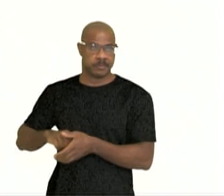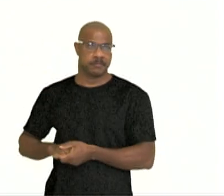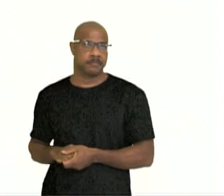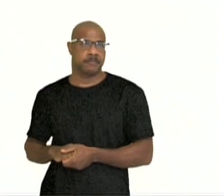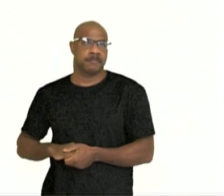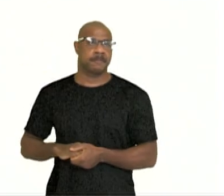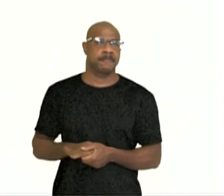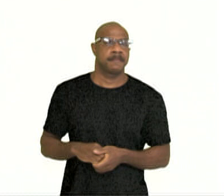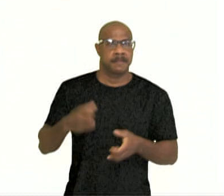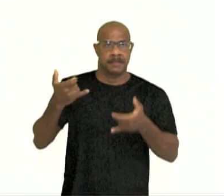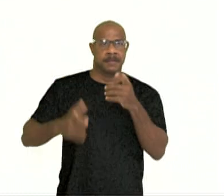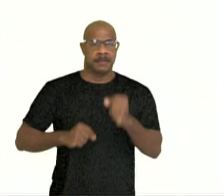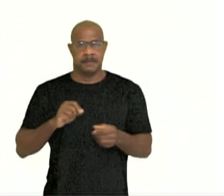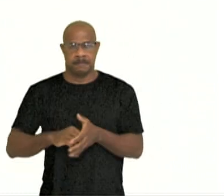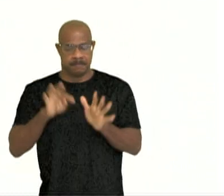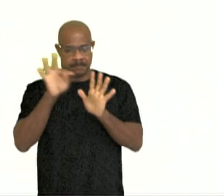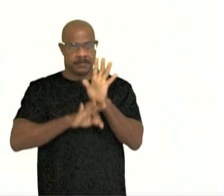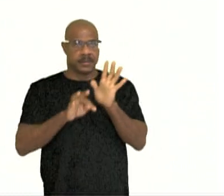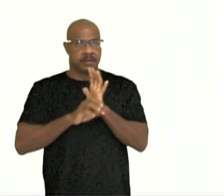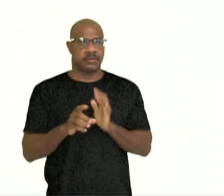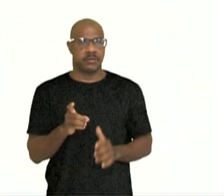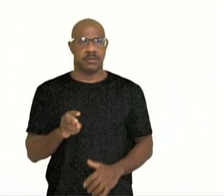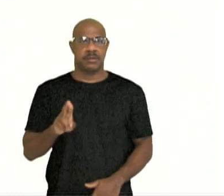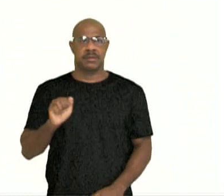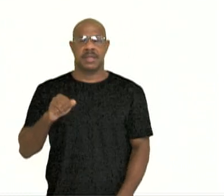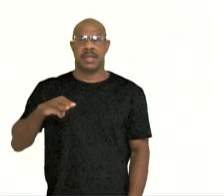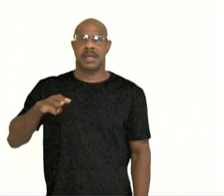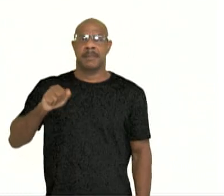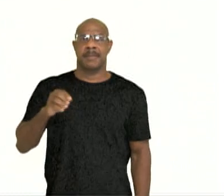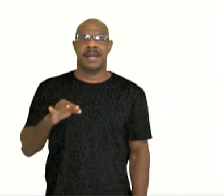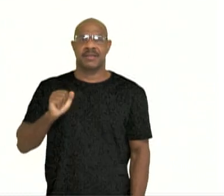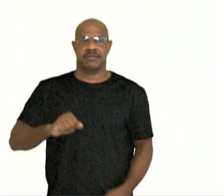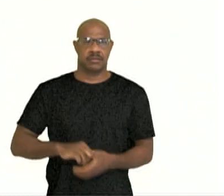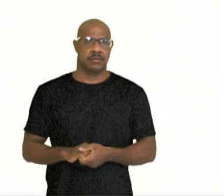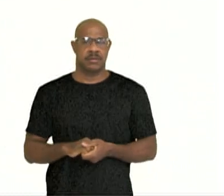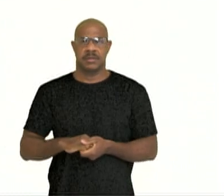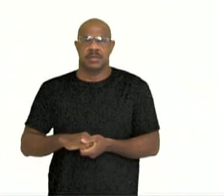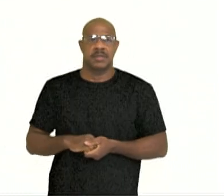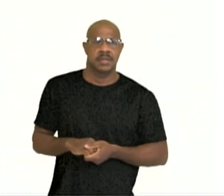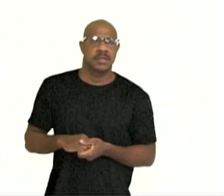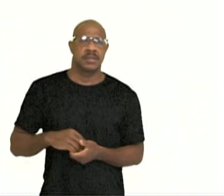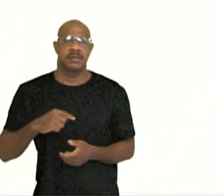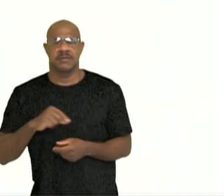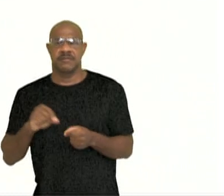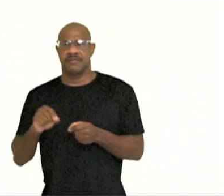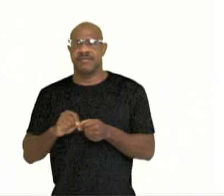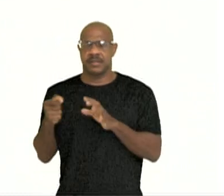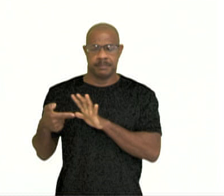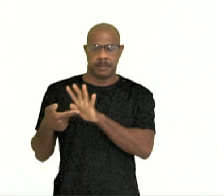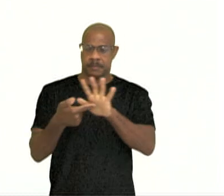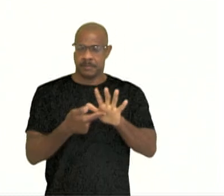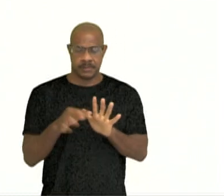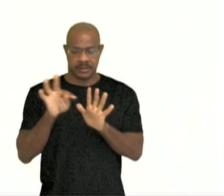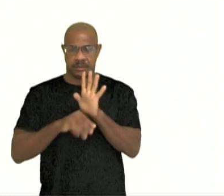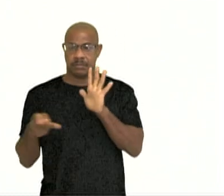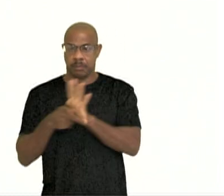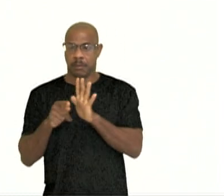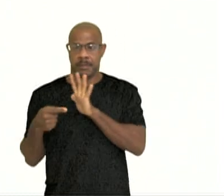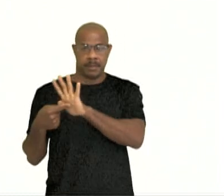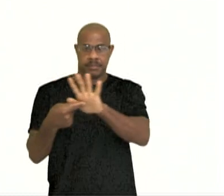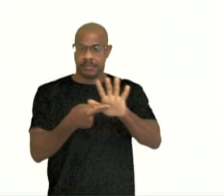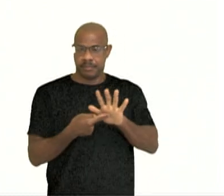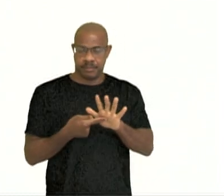Vamos falar um pouquinho sobre o texto dramático. Feito para ser encenado, ou seja, feito para ser representado mesmo